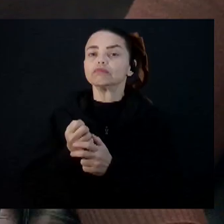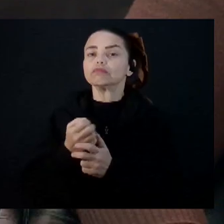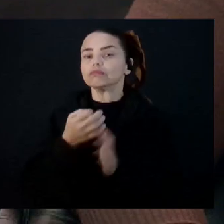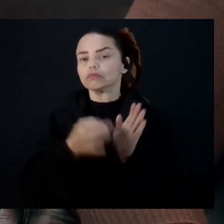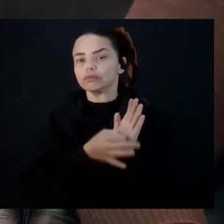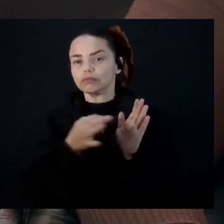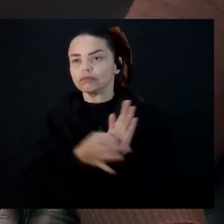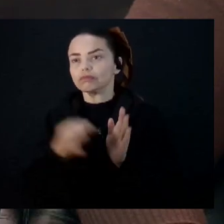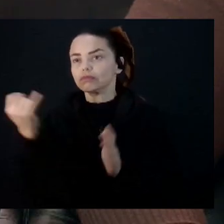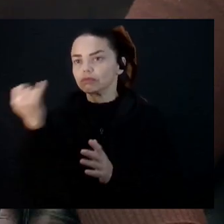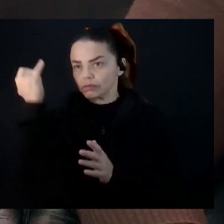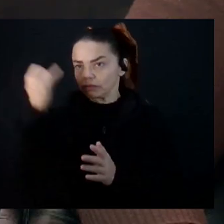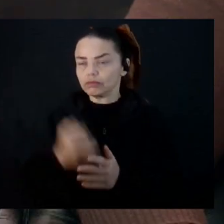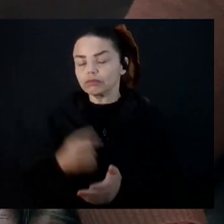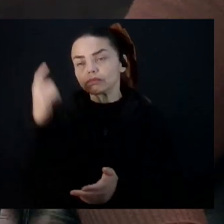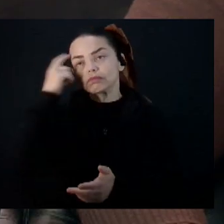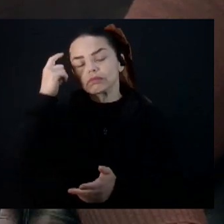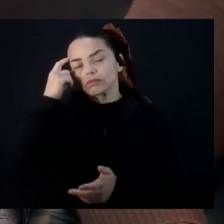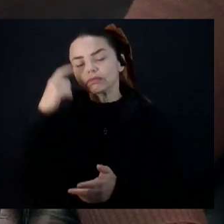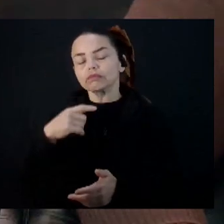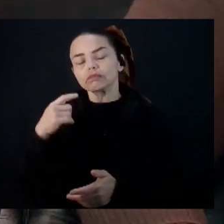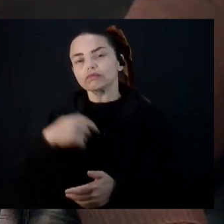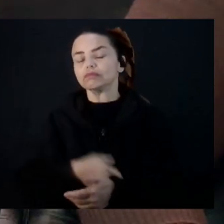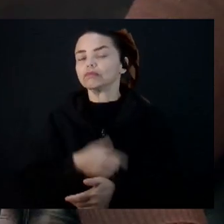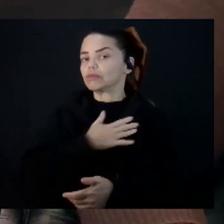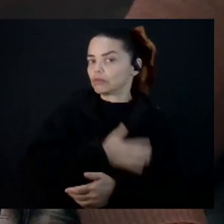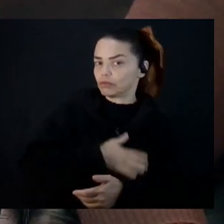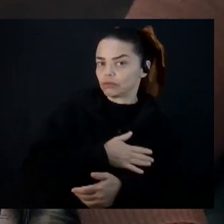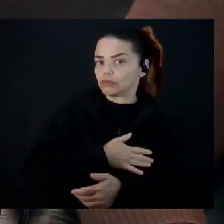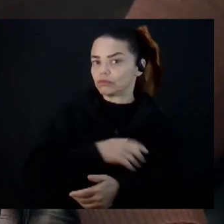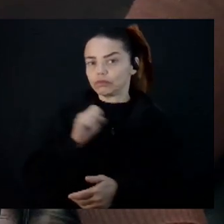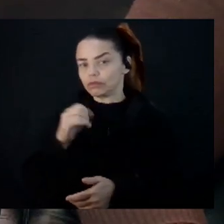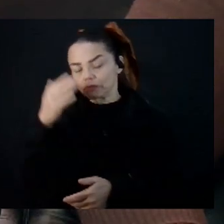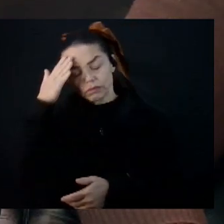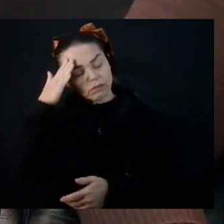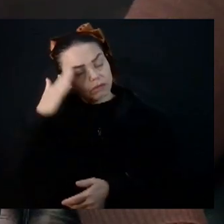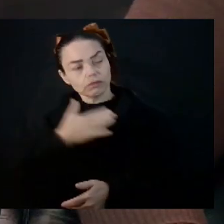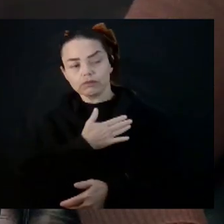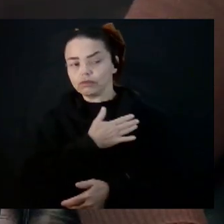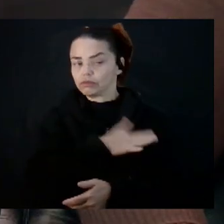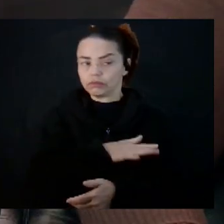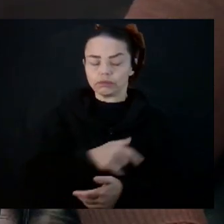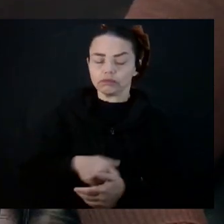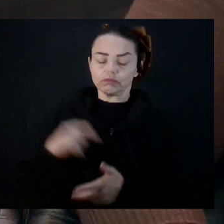saber o que ela pensa também. Porque é importante essa questão da tradição, de um